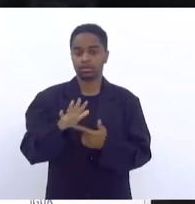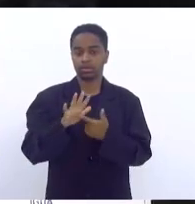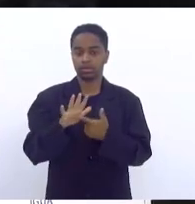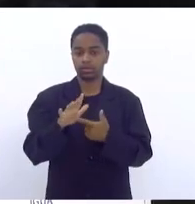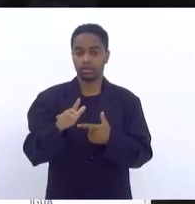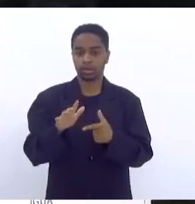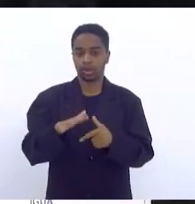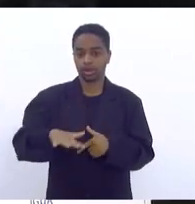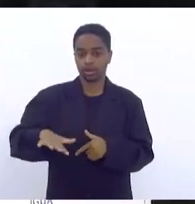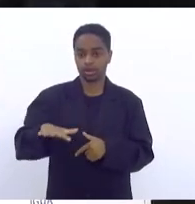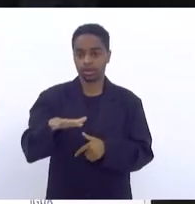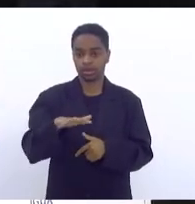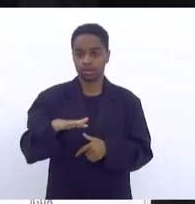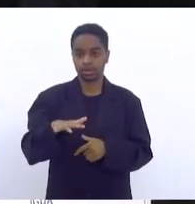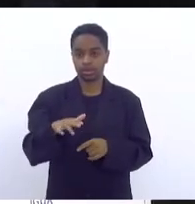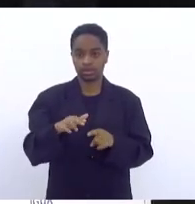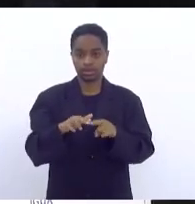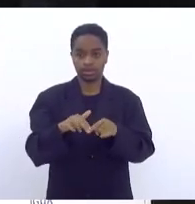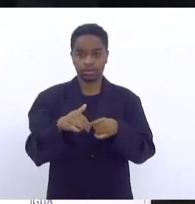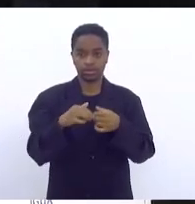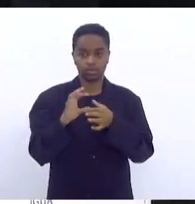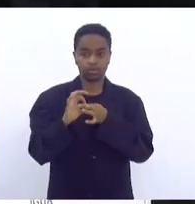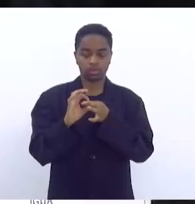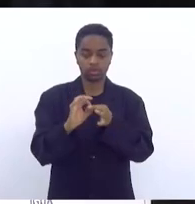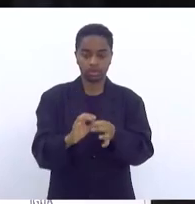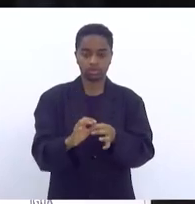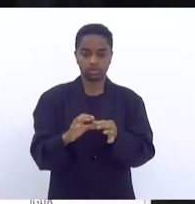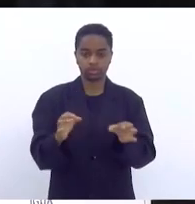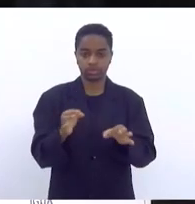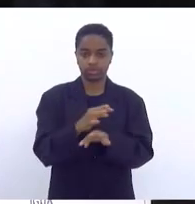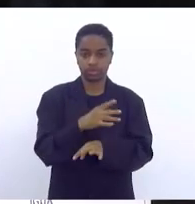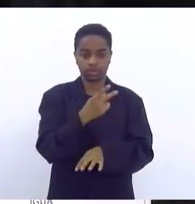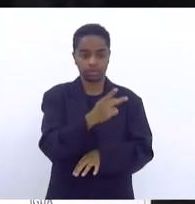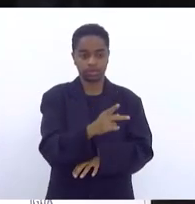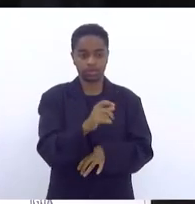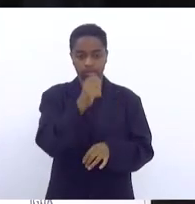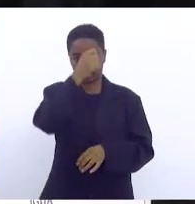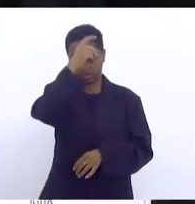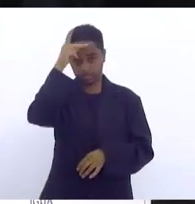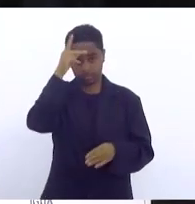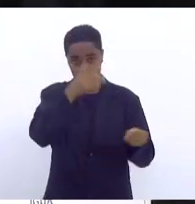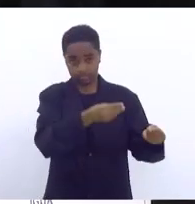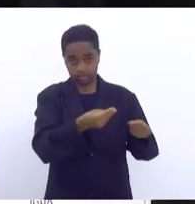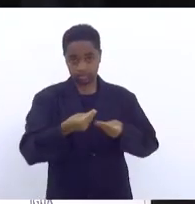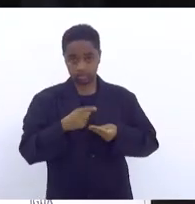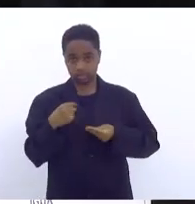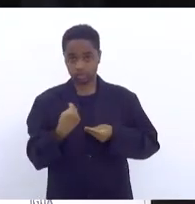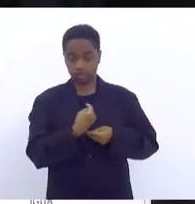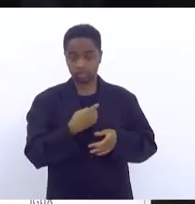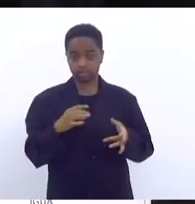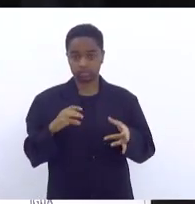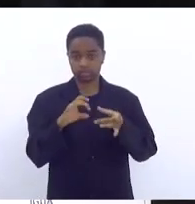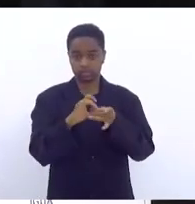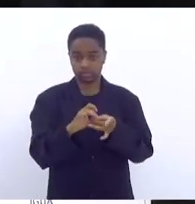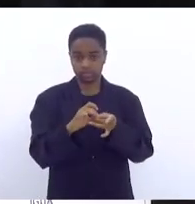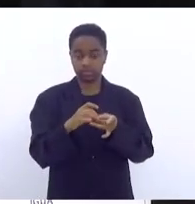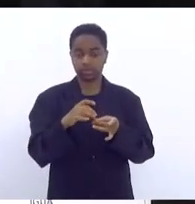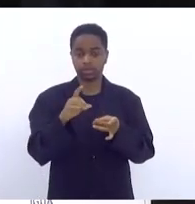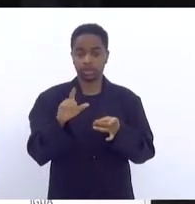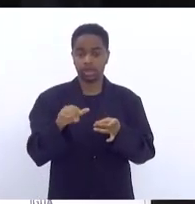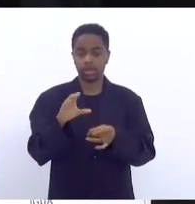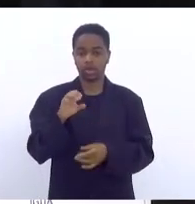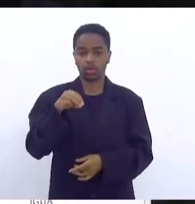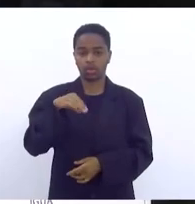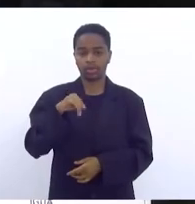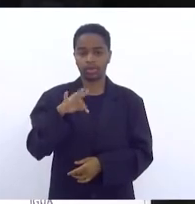determinadas por um comitê estabelecido pela Prefeitura em que nós fazemos parte mas são comitê Salv engano de